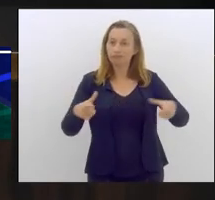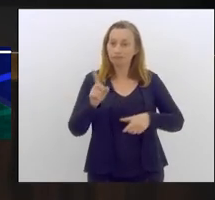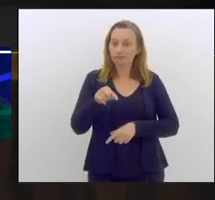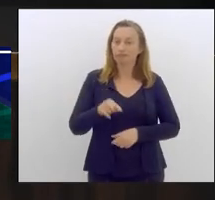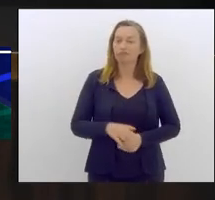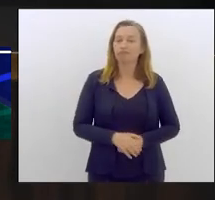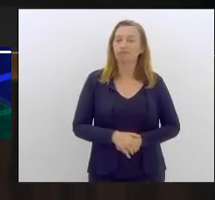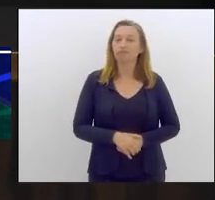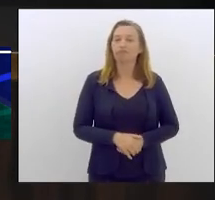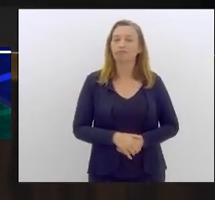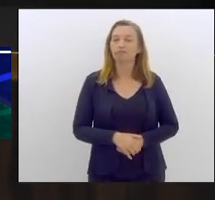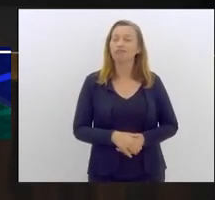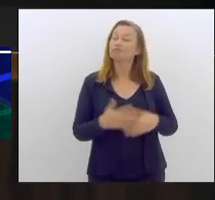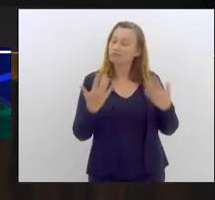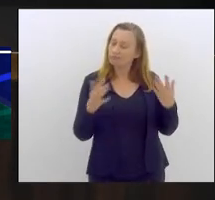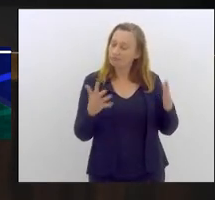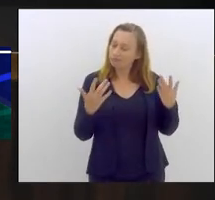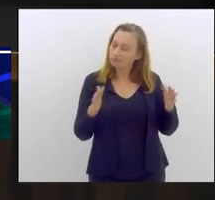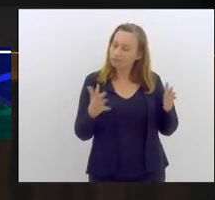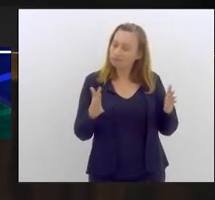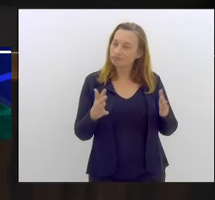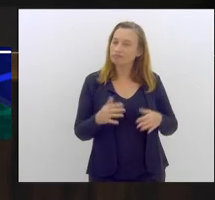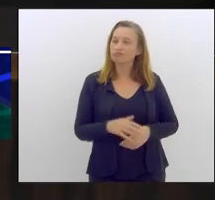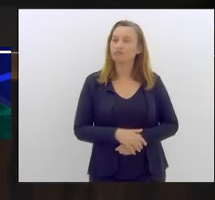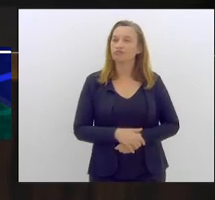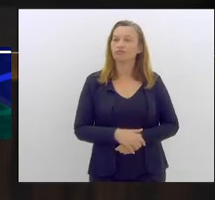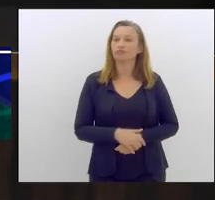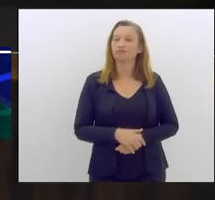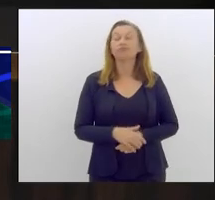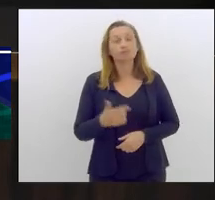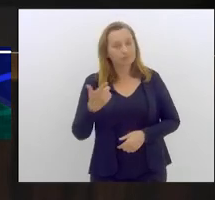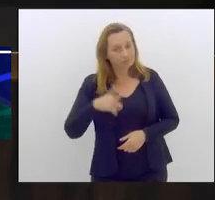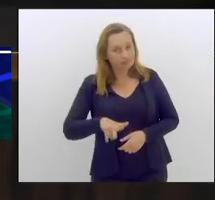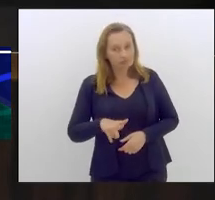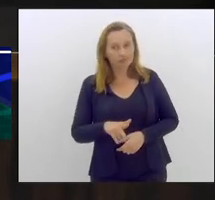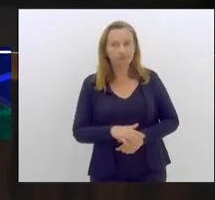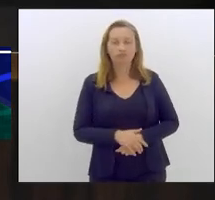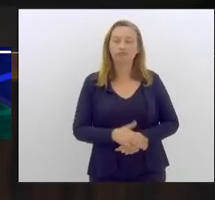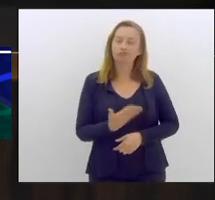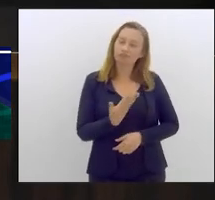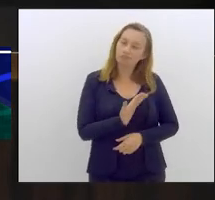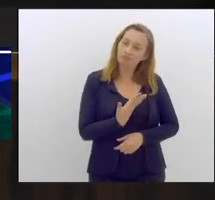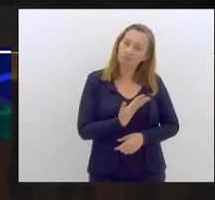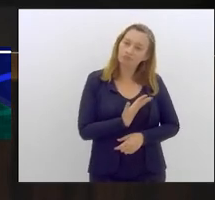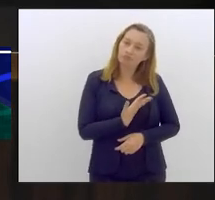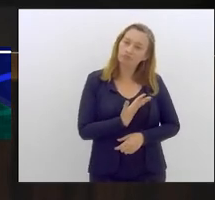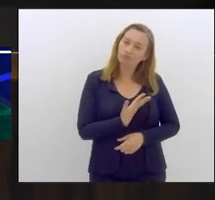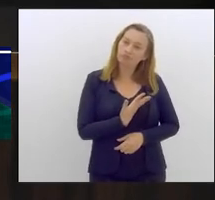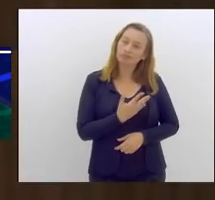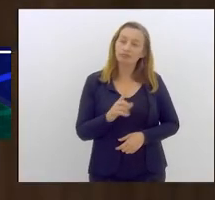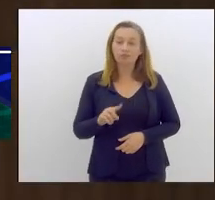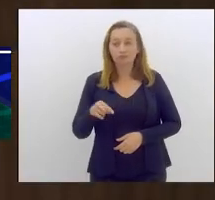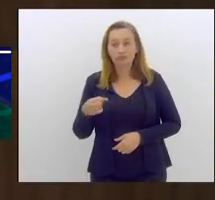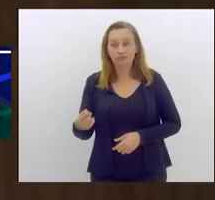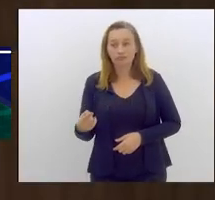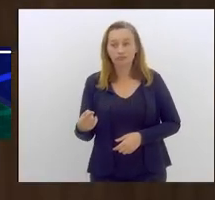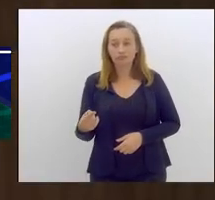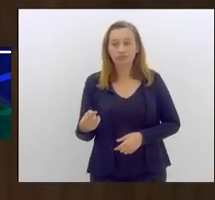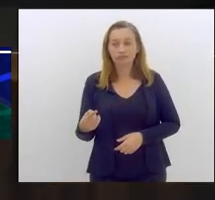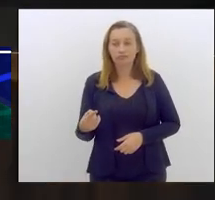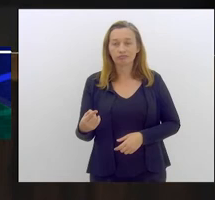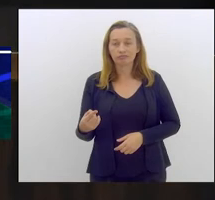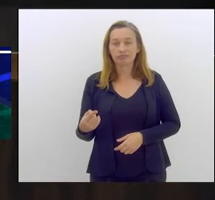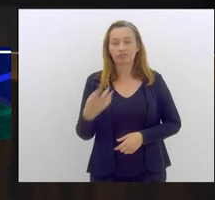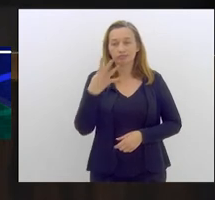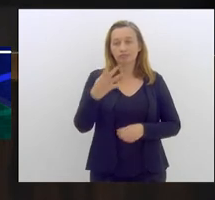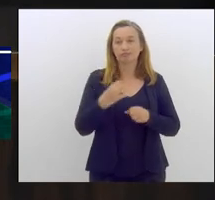E parabéns, vamos aí estar novamente como colegas no próximo, nos